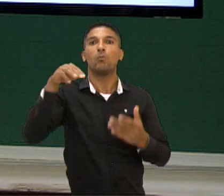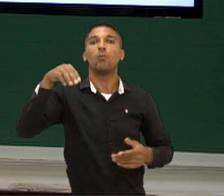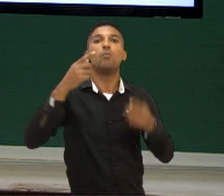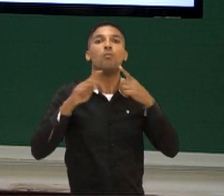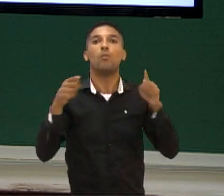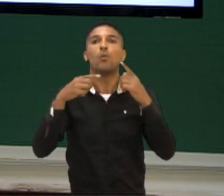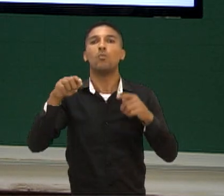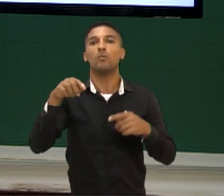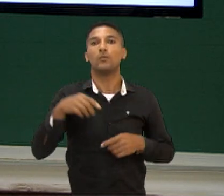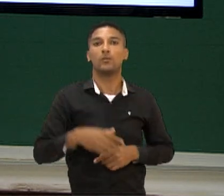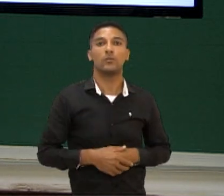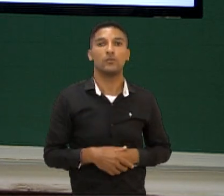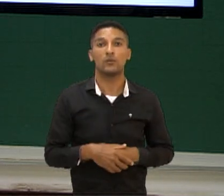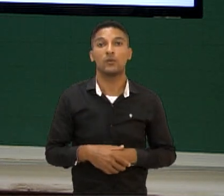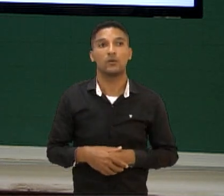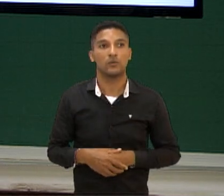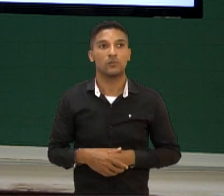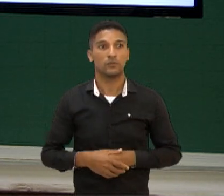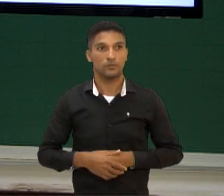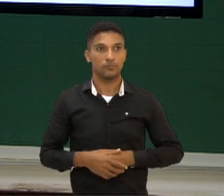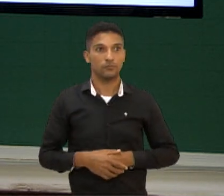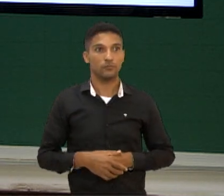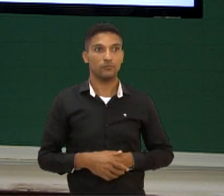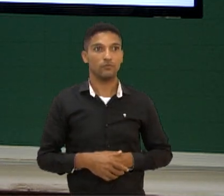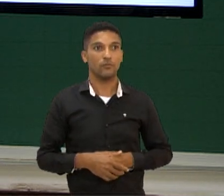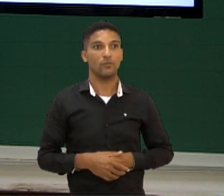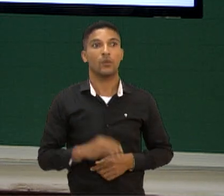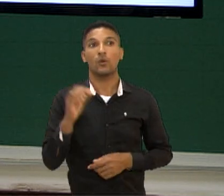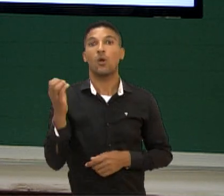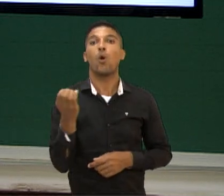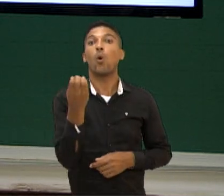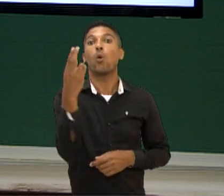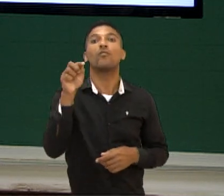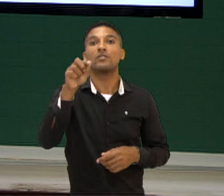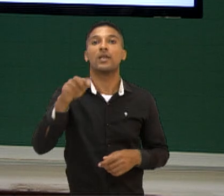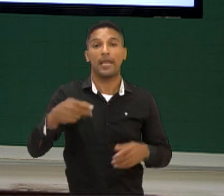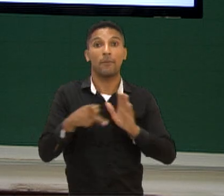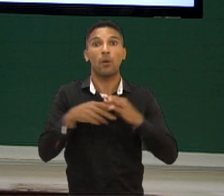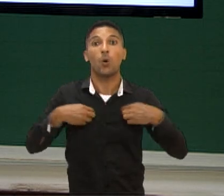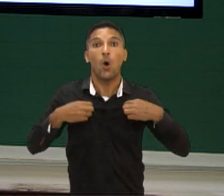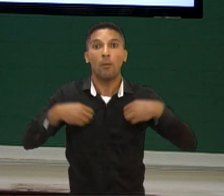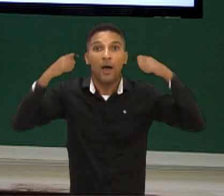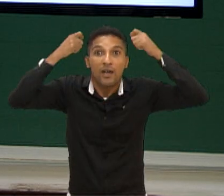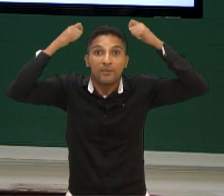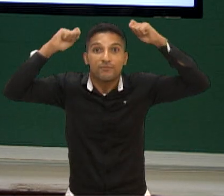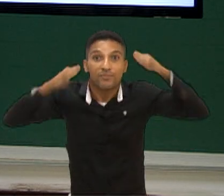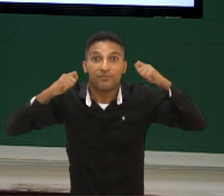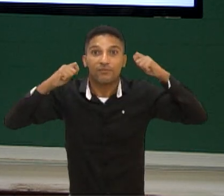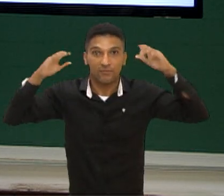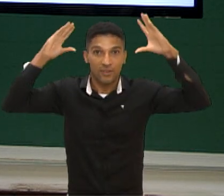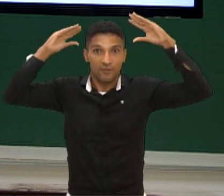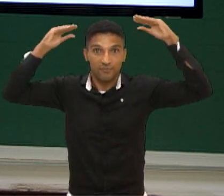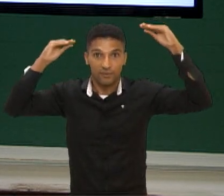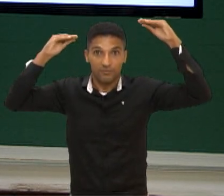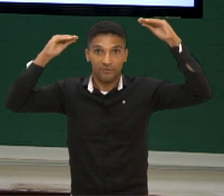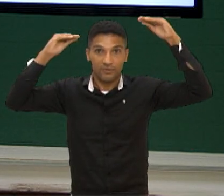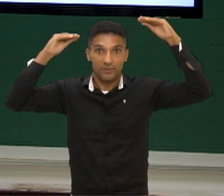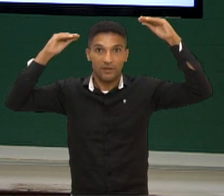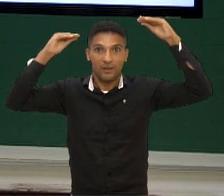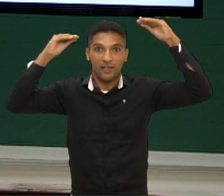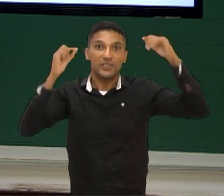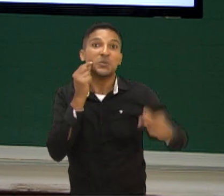eu, professor João, eu participei e eu era o noivo. E não, na verdade eu não queria ser, mas eu